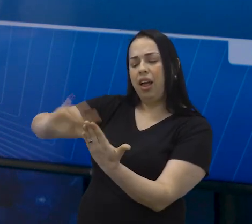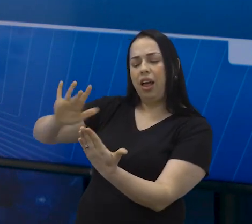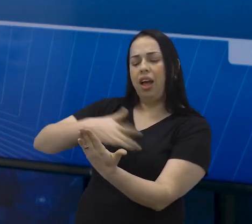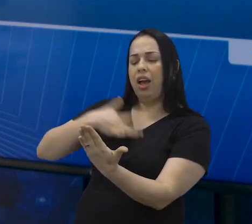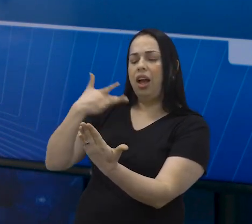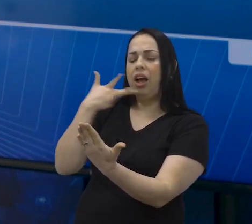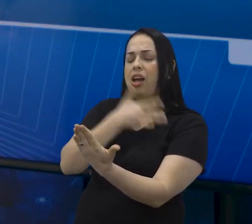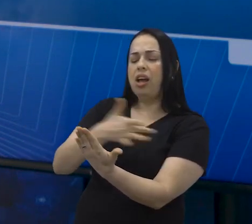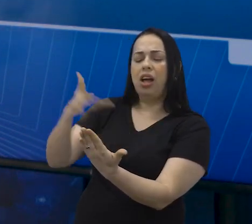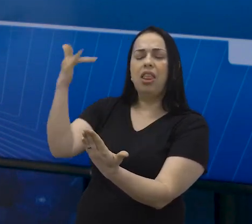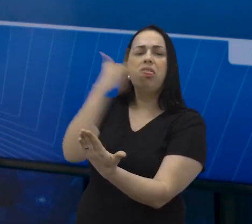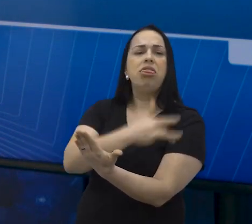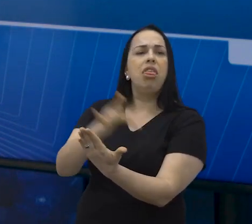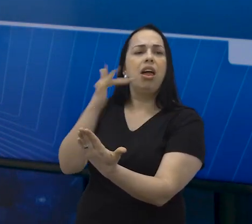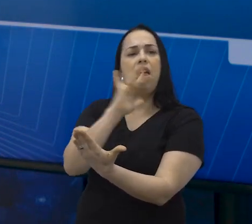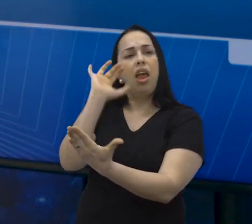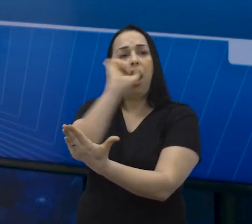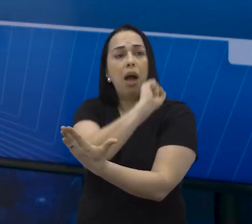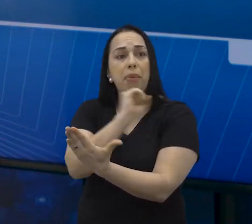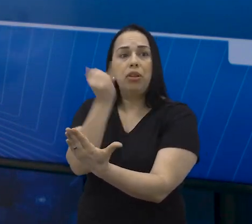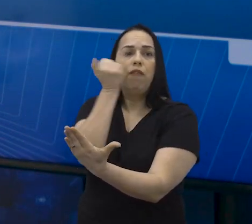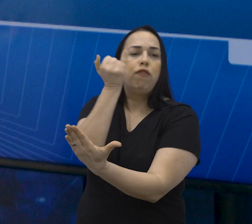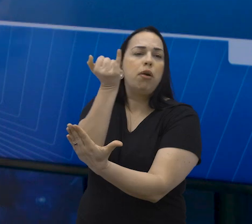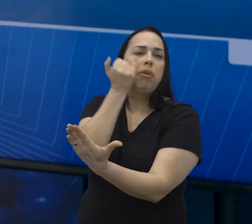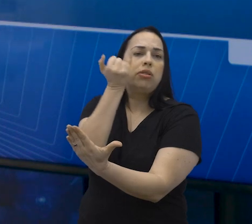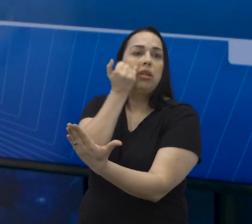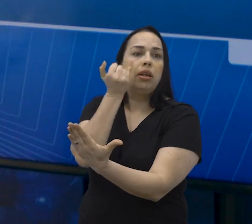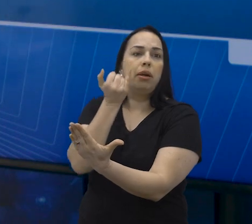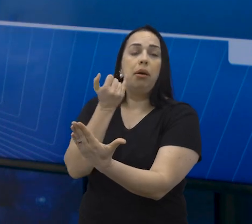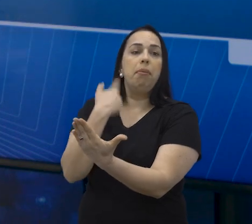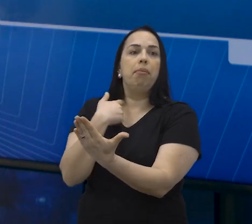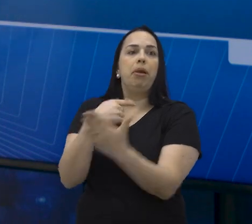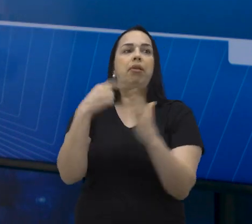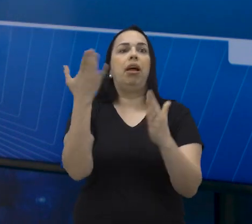muito acessível e muito rápido. Às vezes, informações que nós